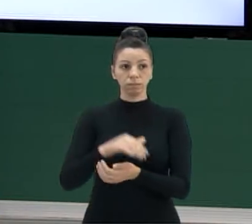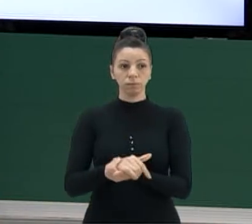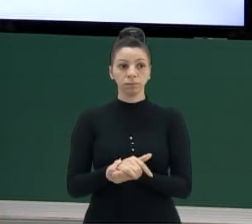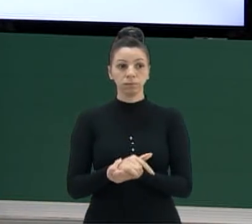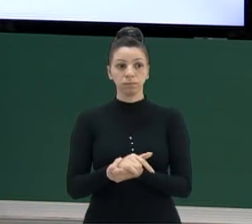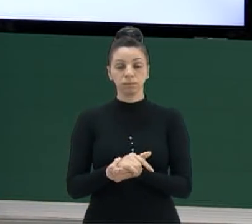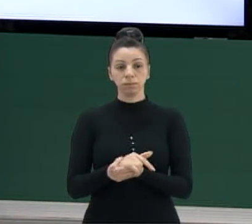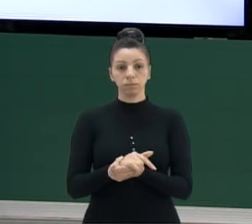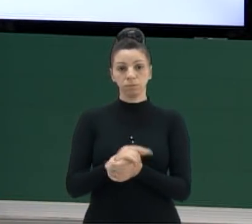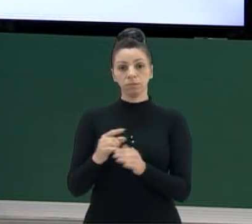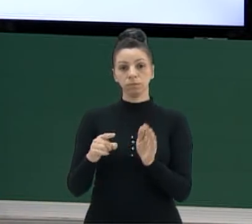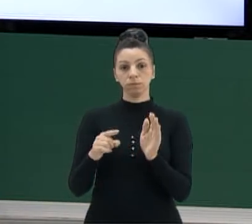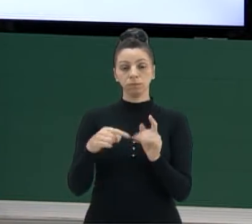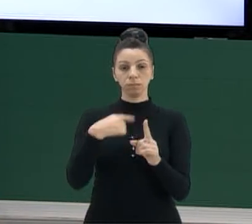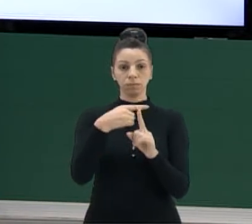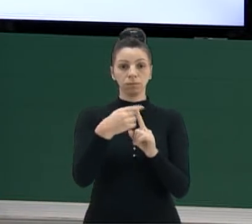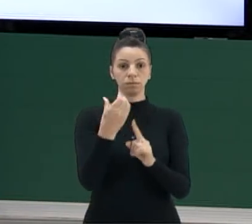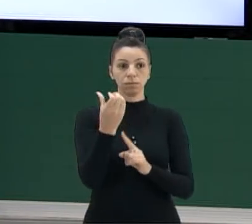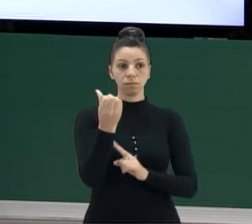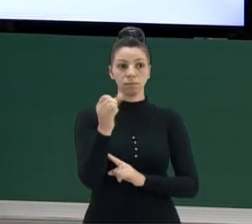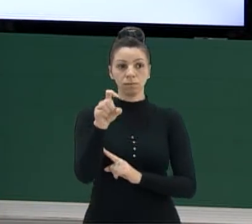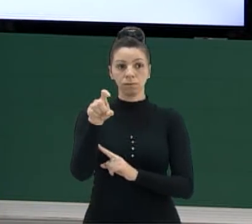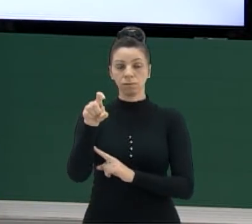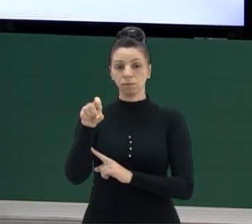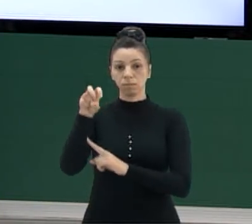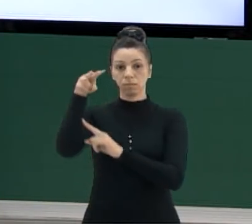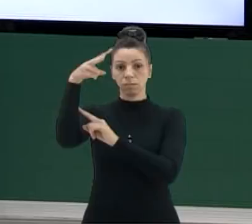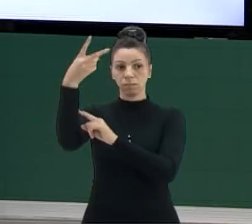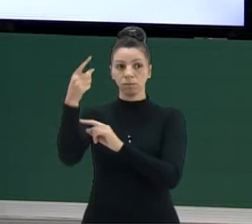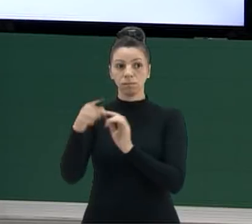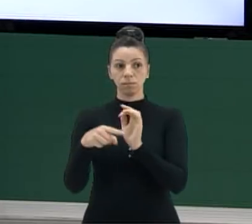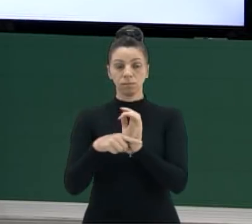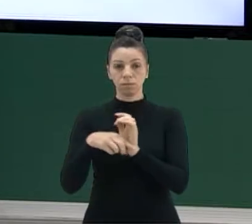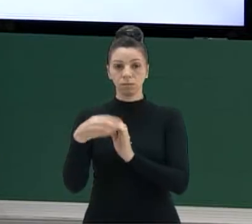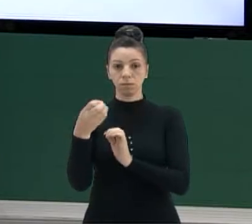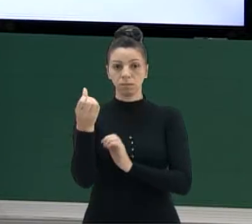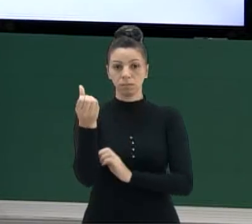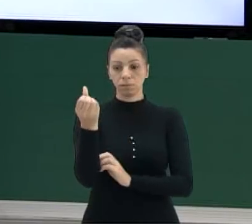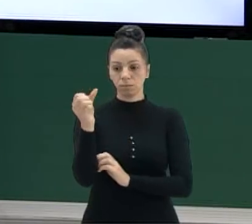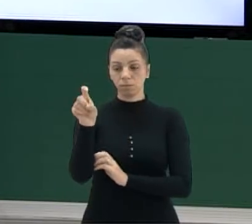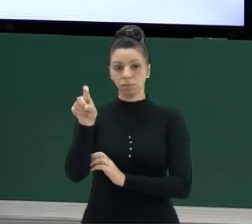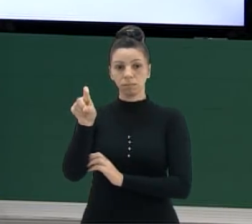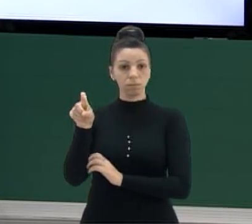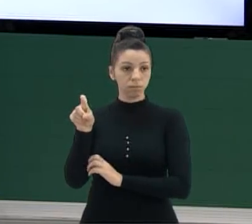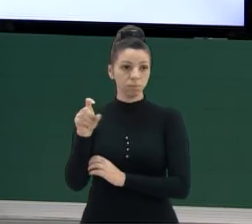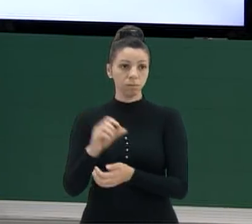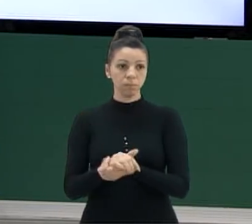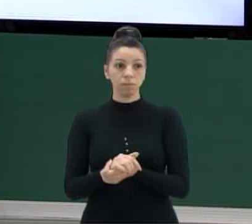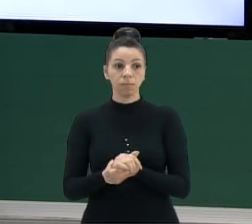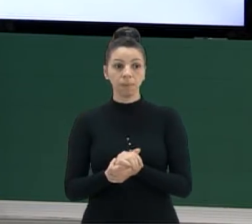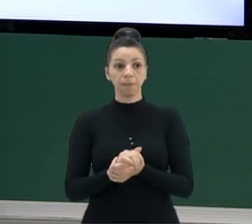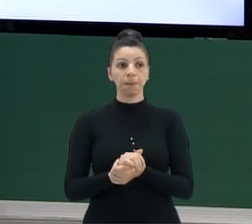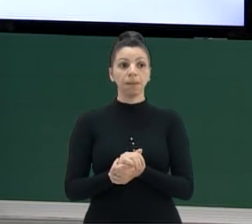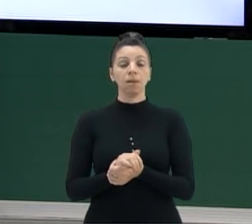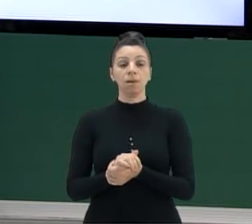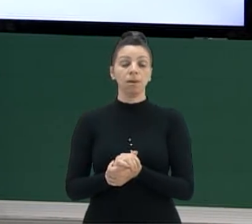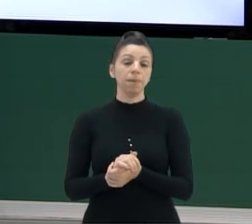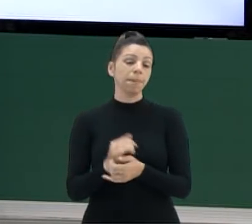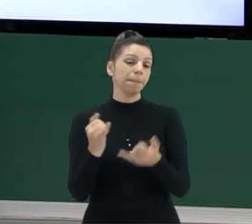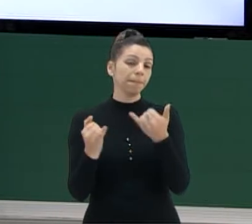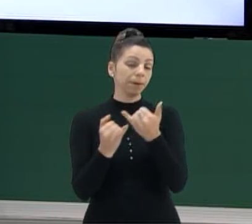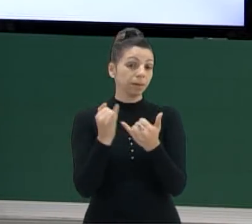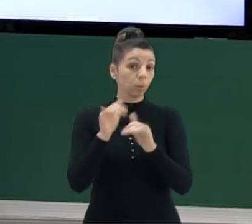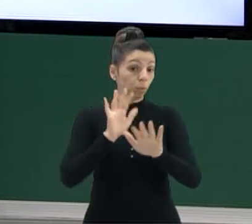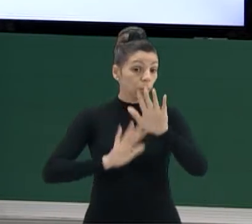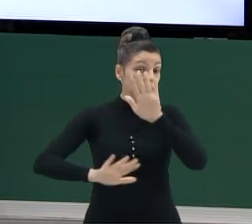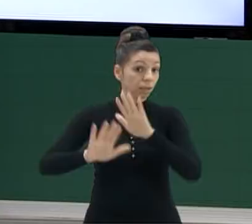Cuidado com esses dois aqui, ó. Dá a impressão que a gente vai fazer mais com menos, zero. Mas eles não são semelhantes,